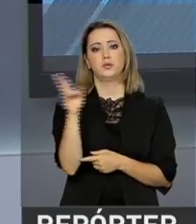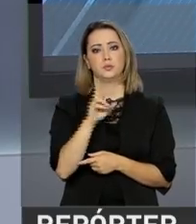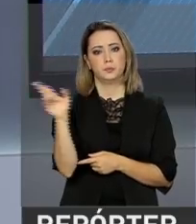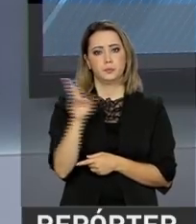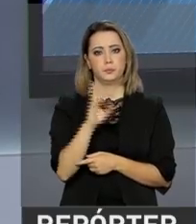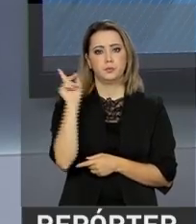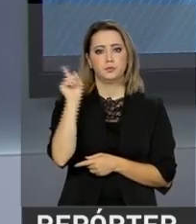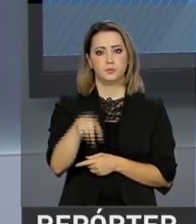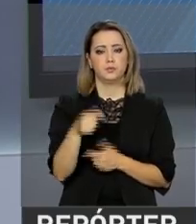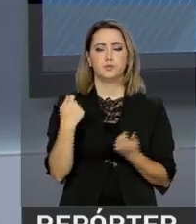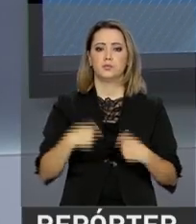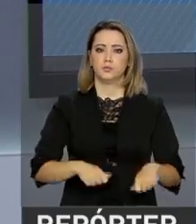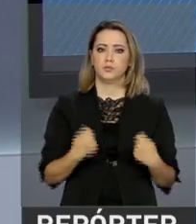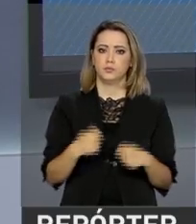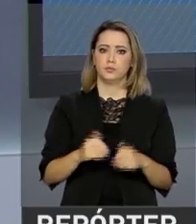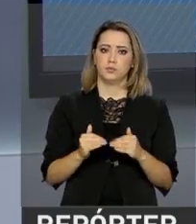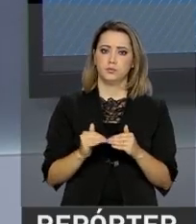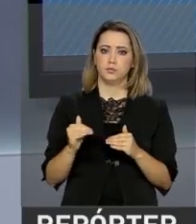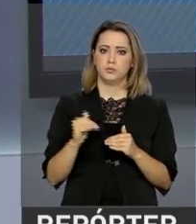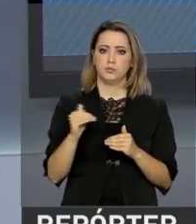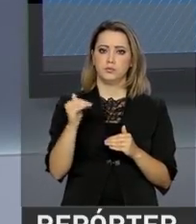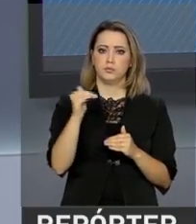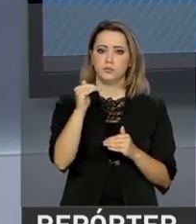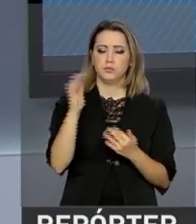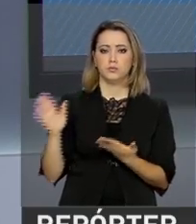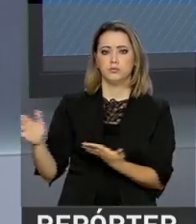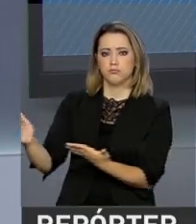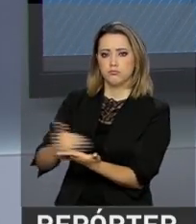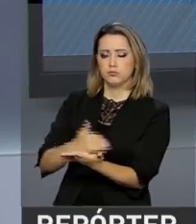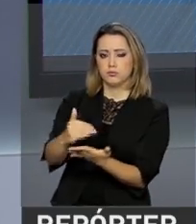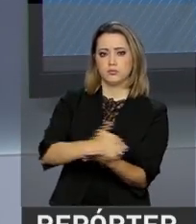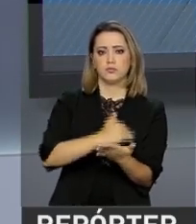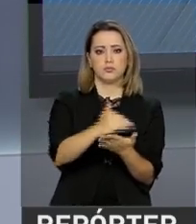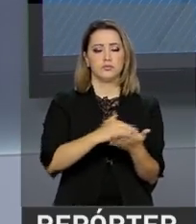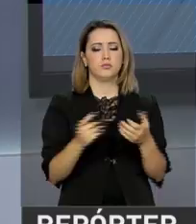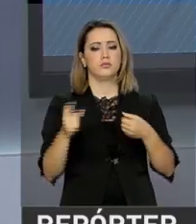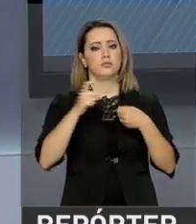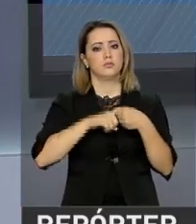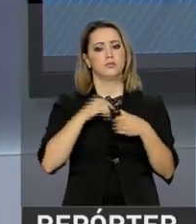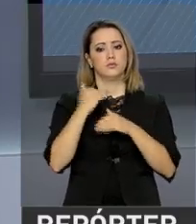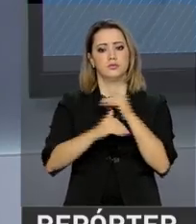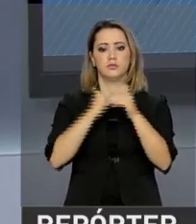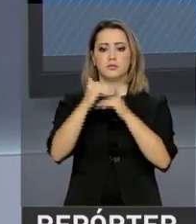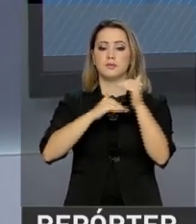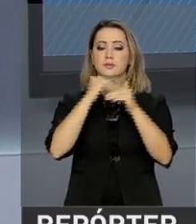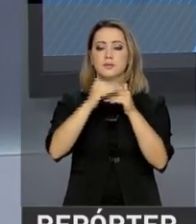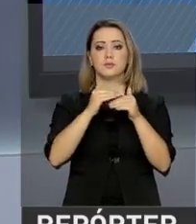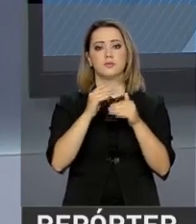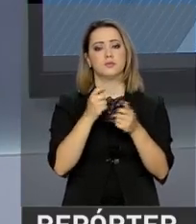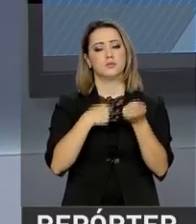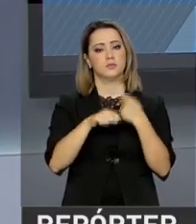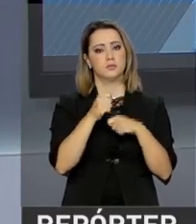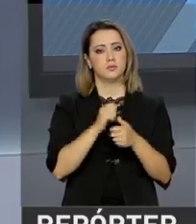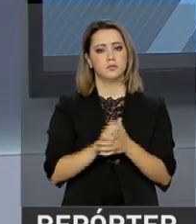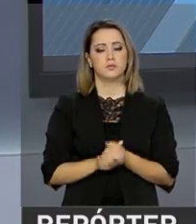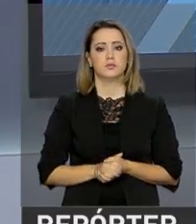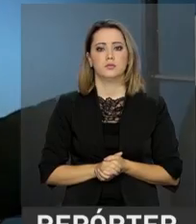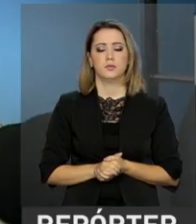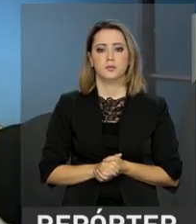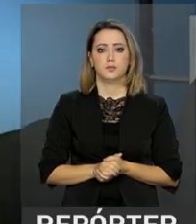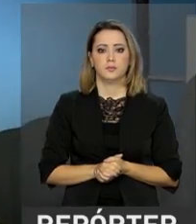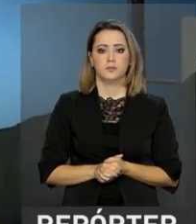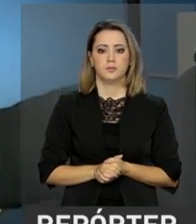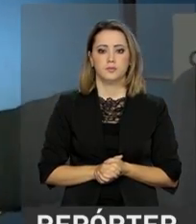bilhõesais são necessários para aumentar a arrecadação e retomar o crescimento econômico.